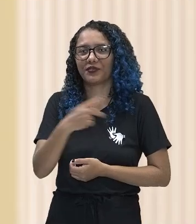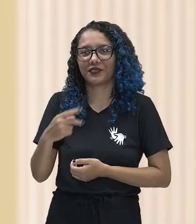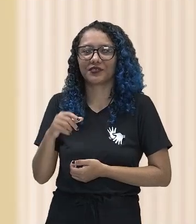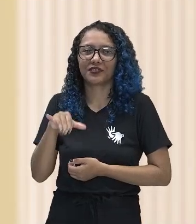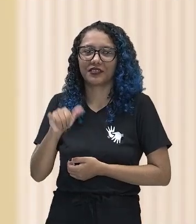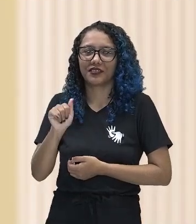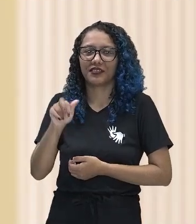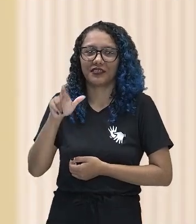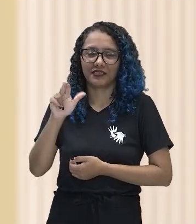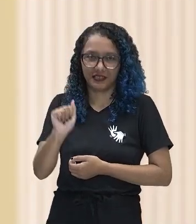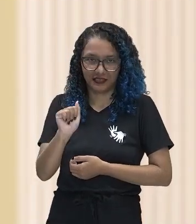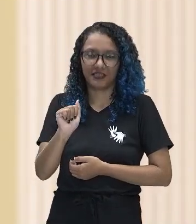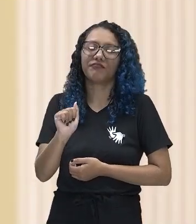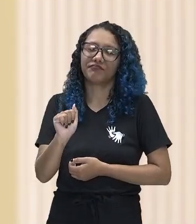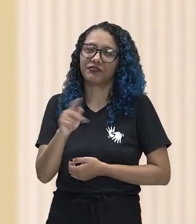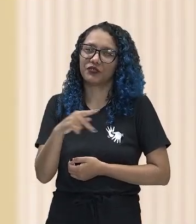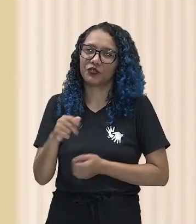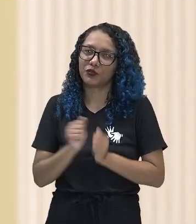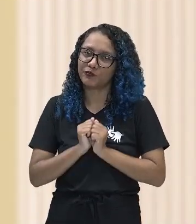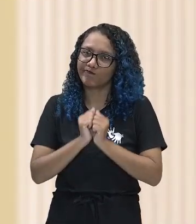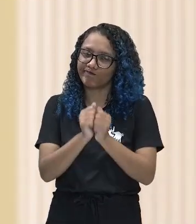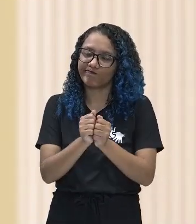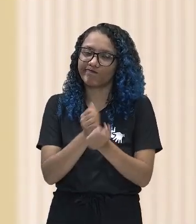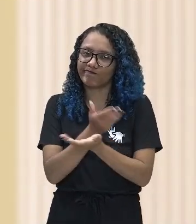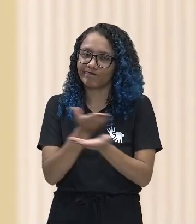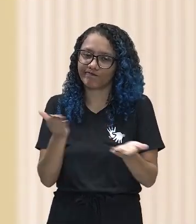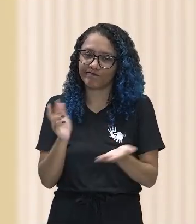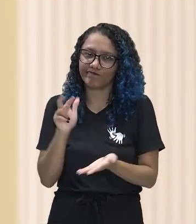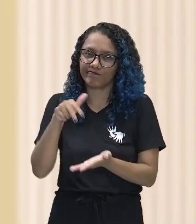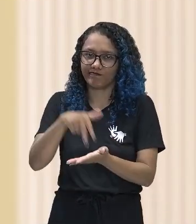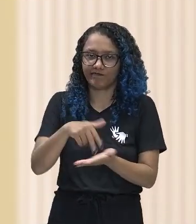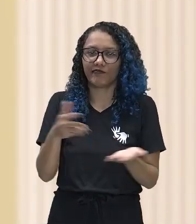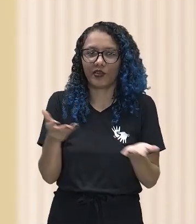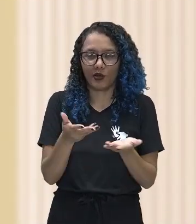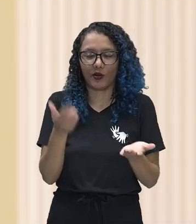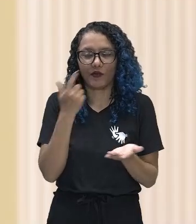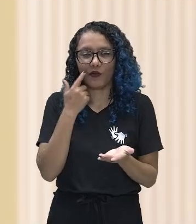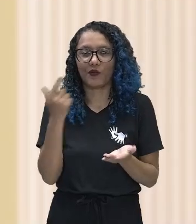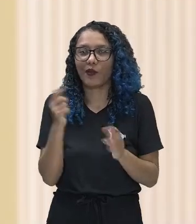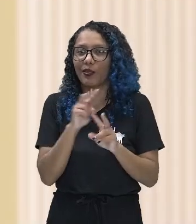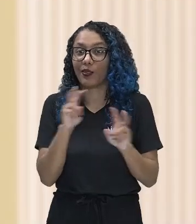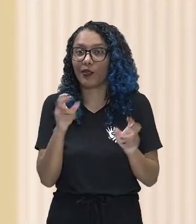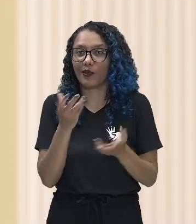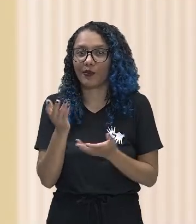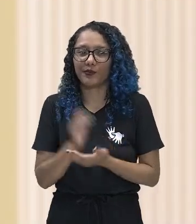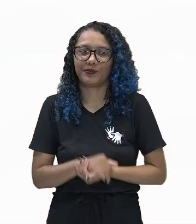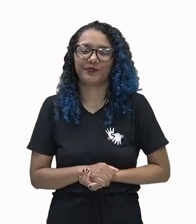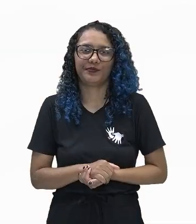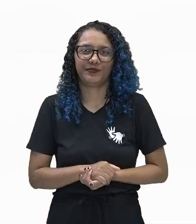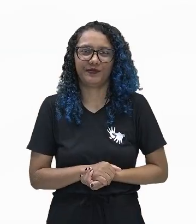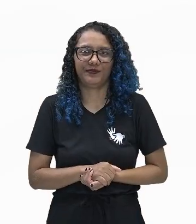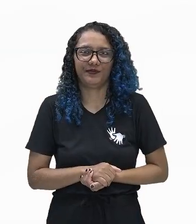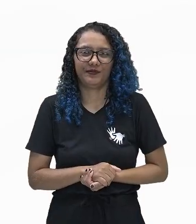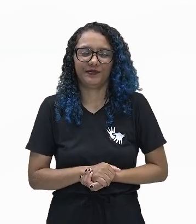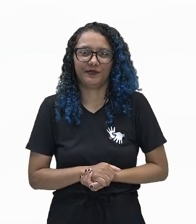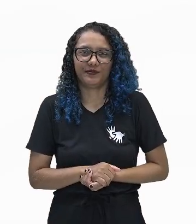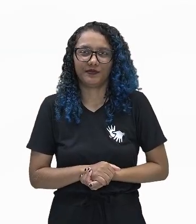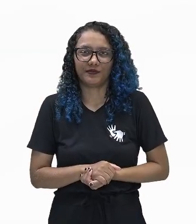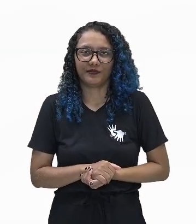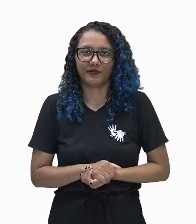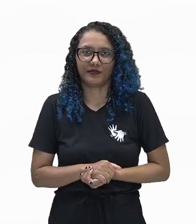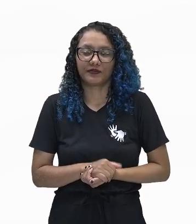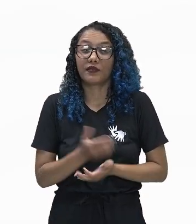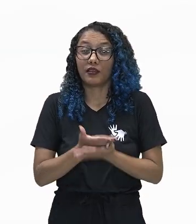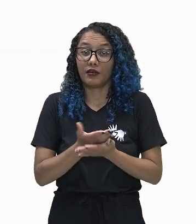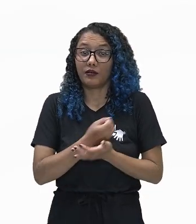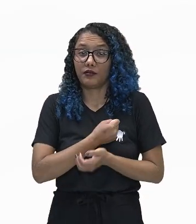Yara Graça, a professora que vai acompanhar vocês na aula de hoje. Bora dar uma olhadinha no nosso objeto de conhecimento.